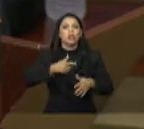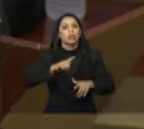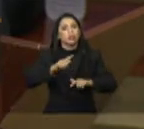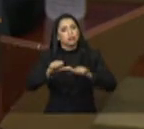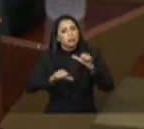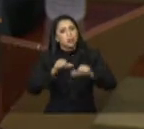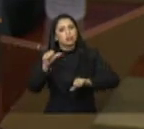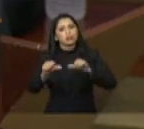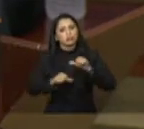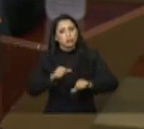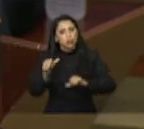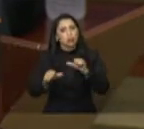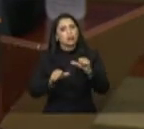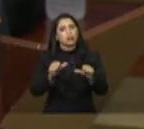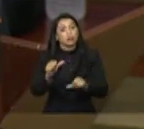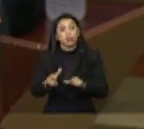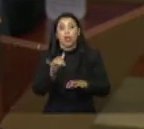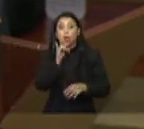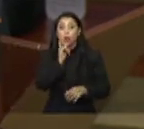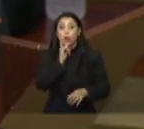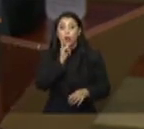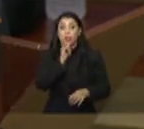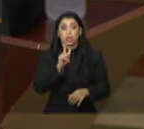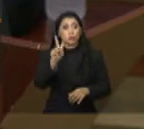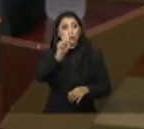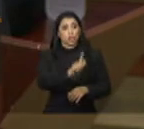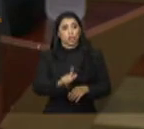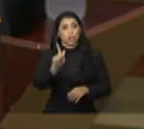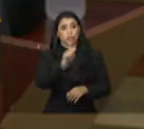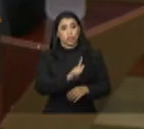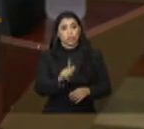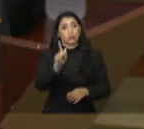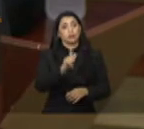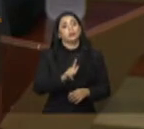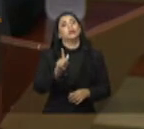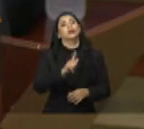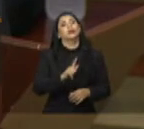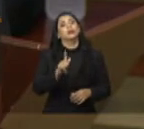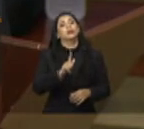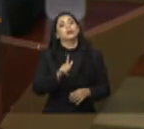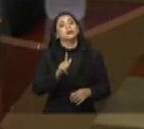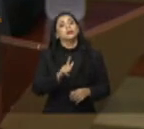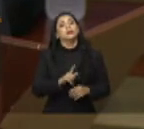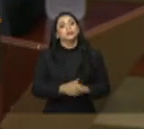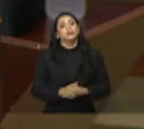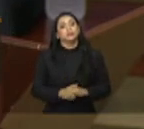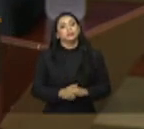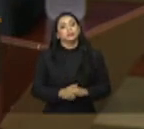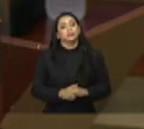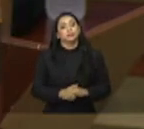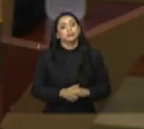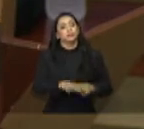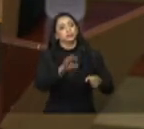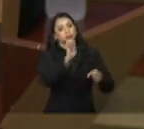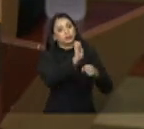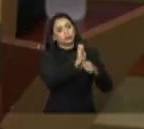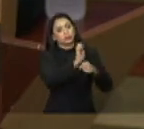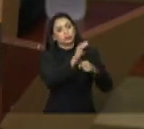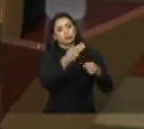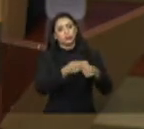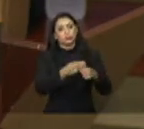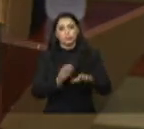experimentalismo institucional A exemplo de gestões consorciadas entre entre entes federativos